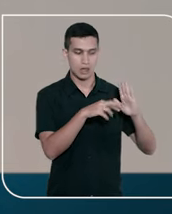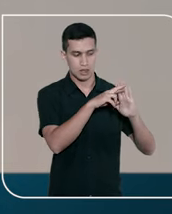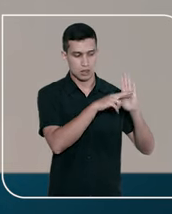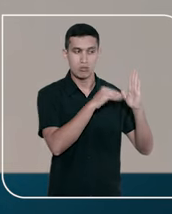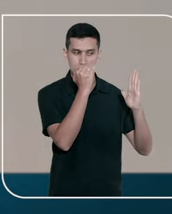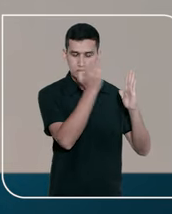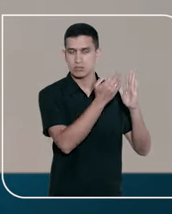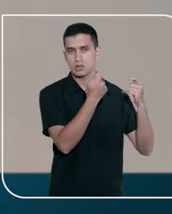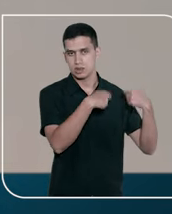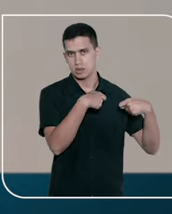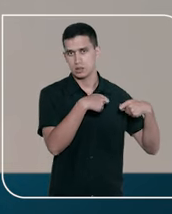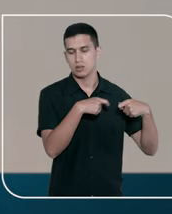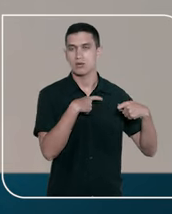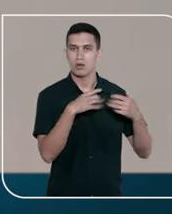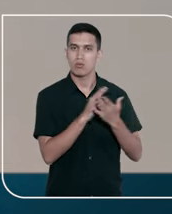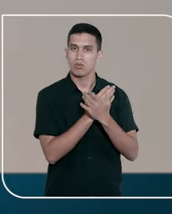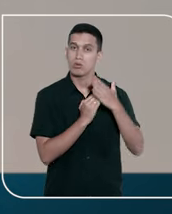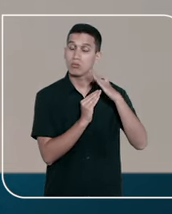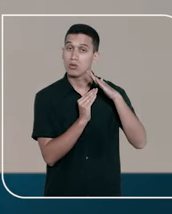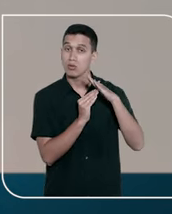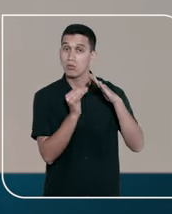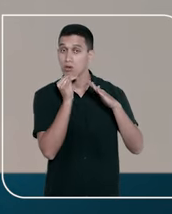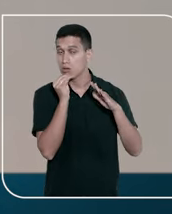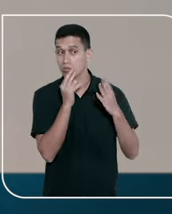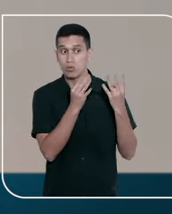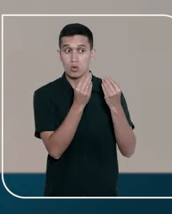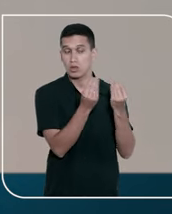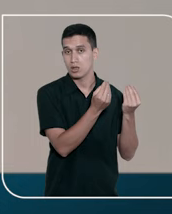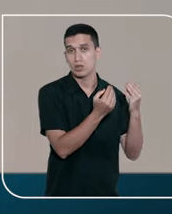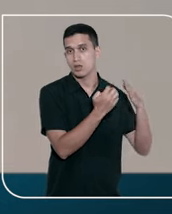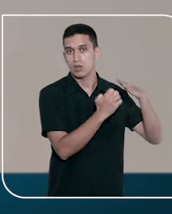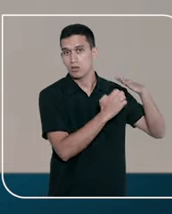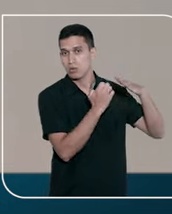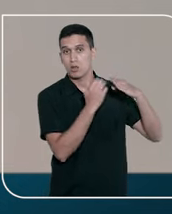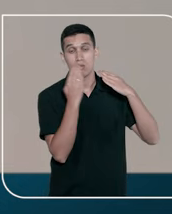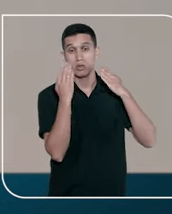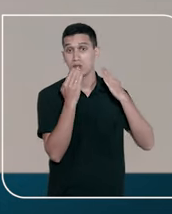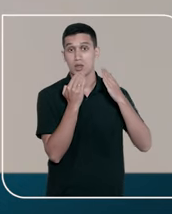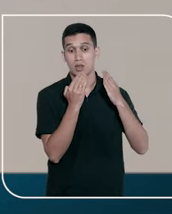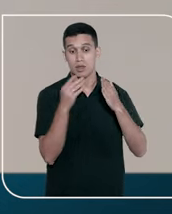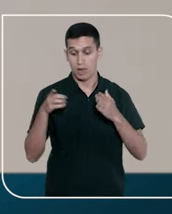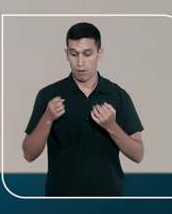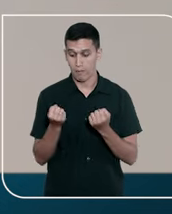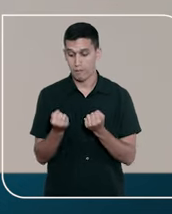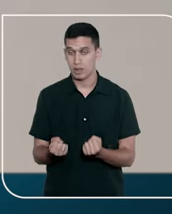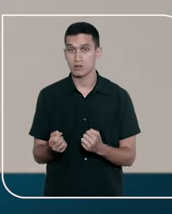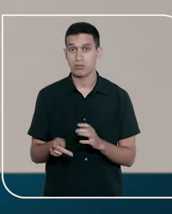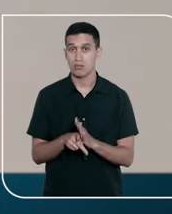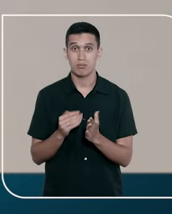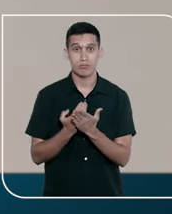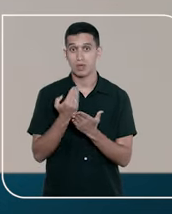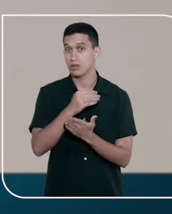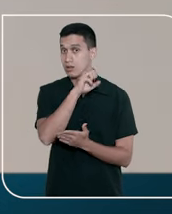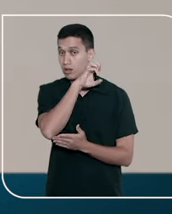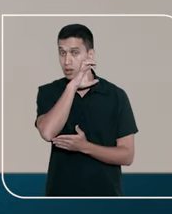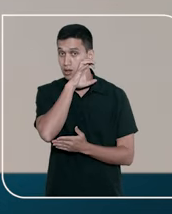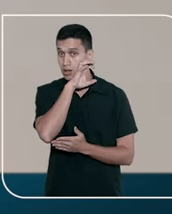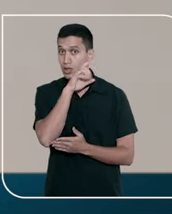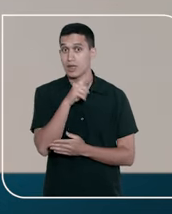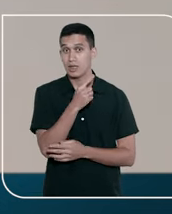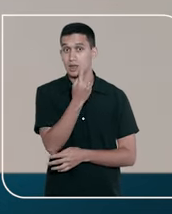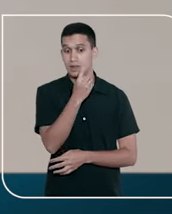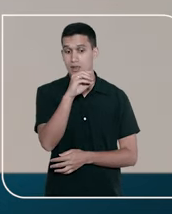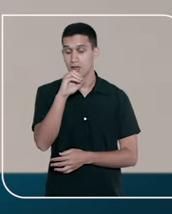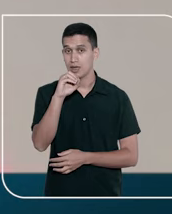existem limitações, por exemplo, muitas companhias aéreas dispõem que o peso máximo de um pet para ser transportado na cabine é de 10